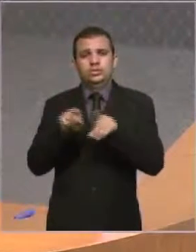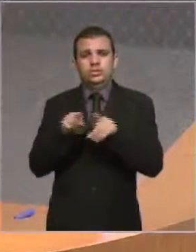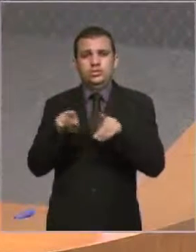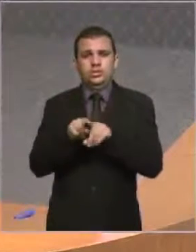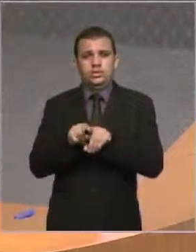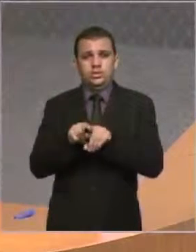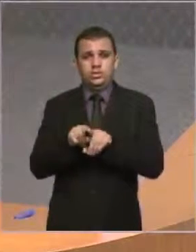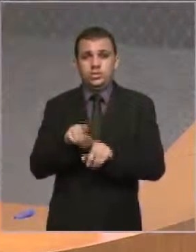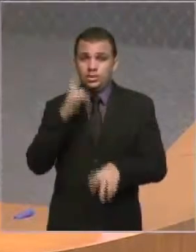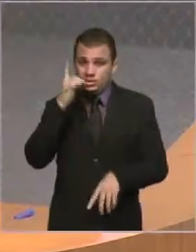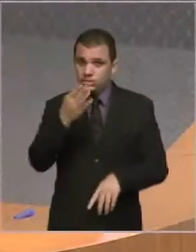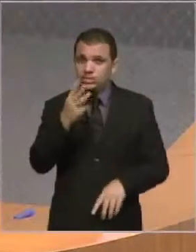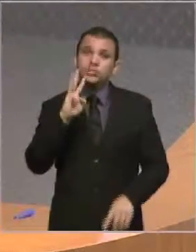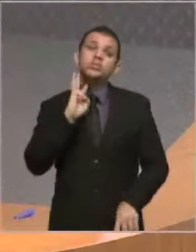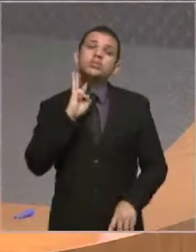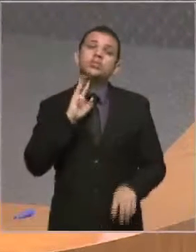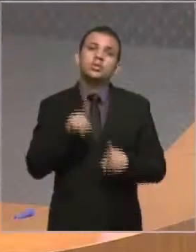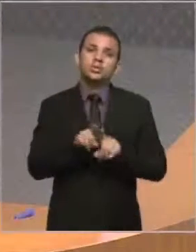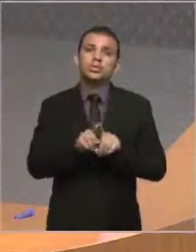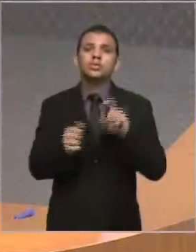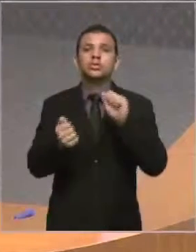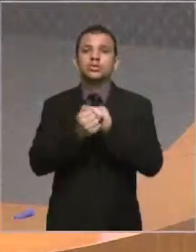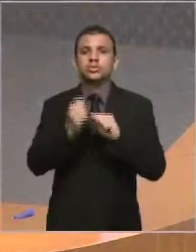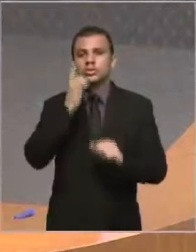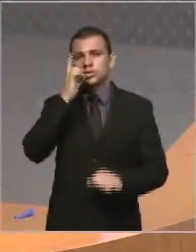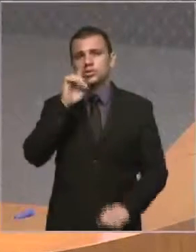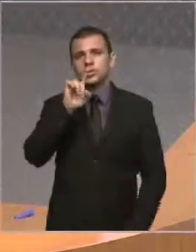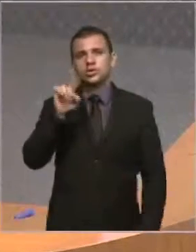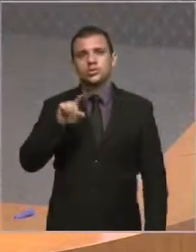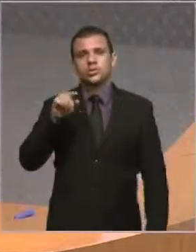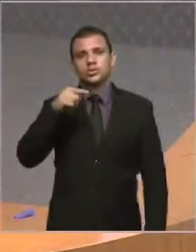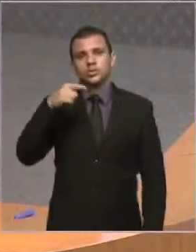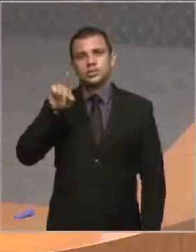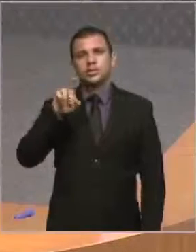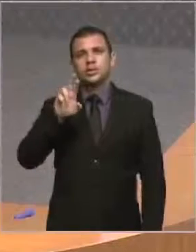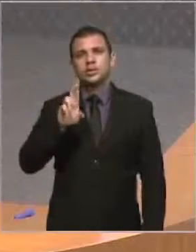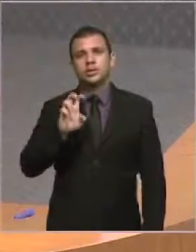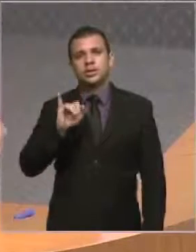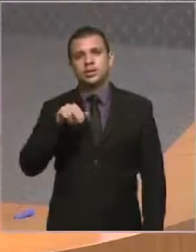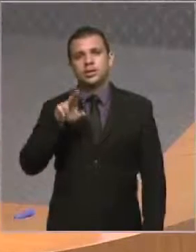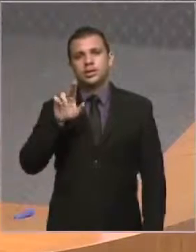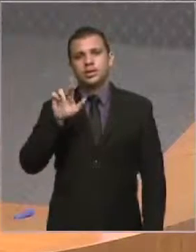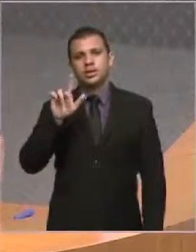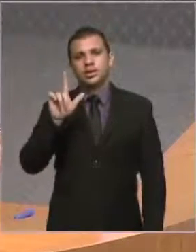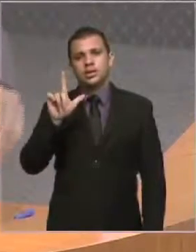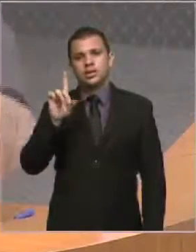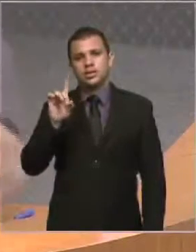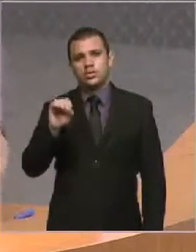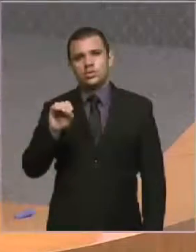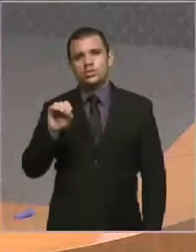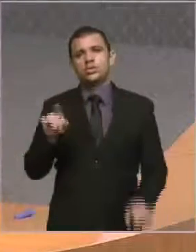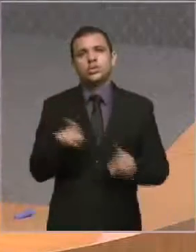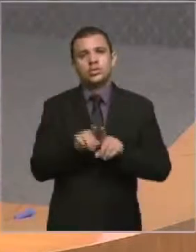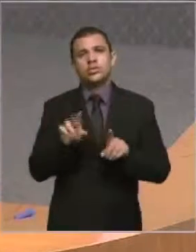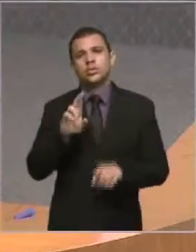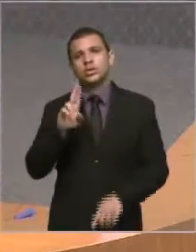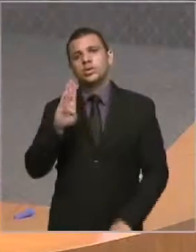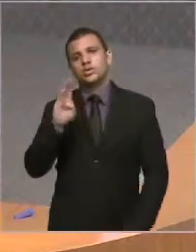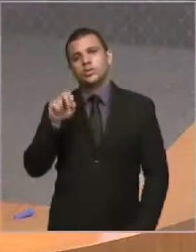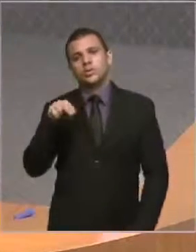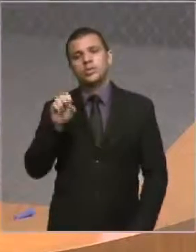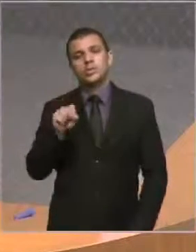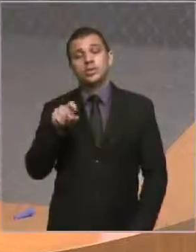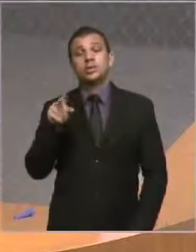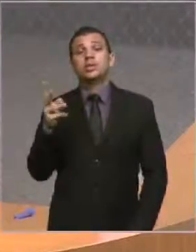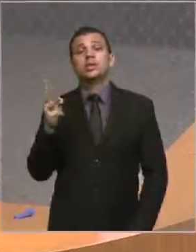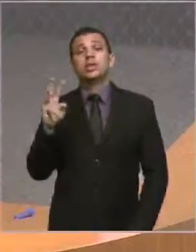deputado Everton aqui fez um papel, juntamente com o deputado Zé Reinaldo, o deputado Rubens, fundamental na articulação da NTT e da sensibilização para isso.